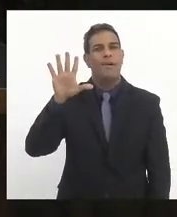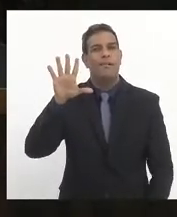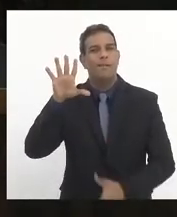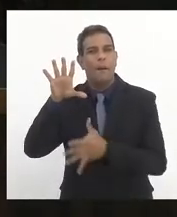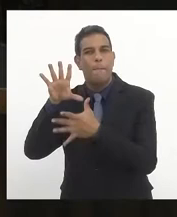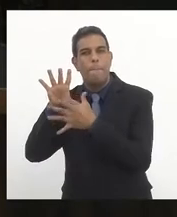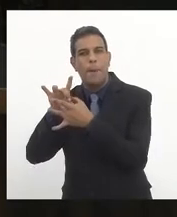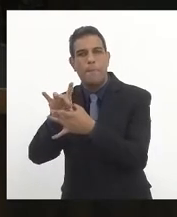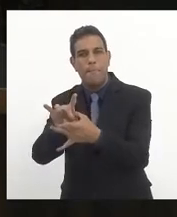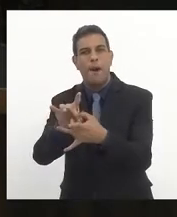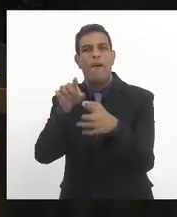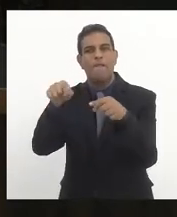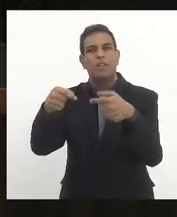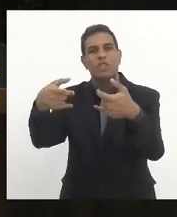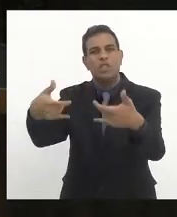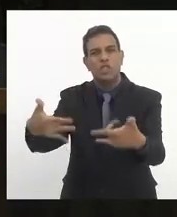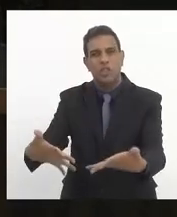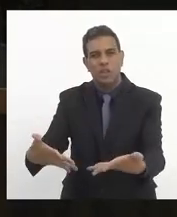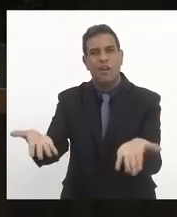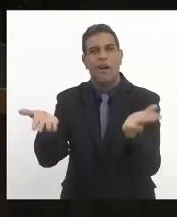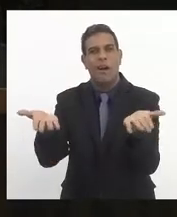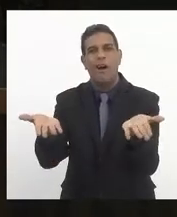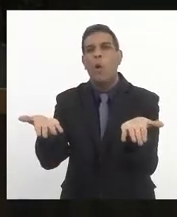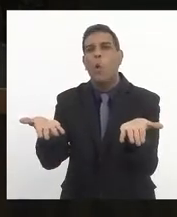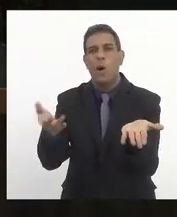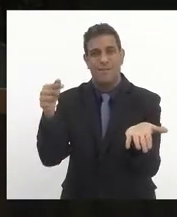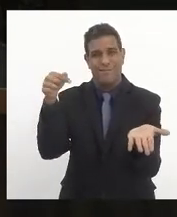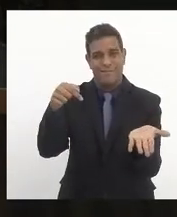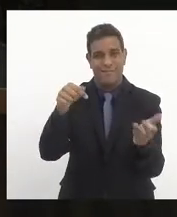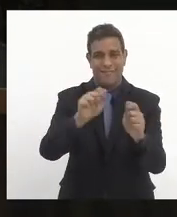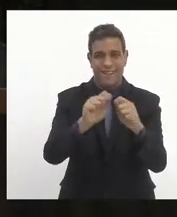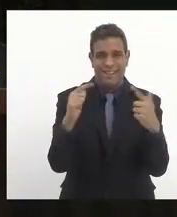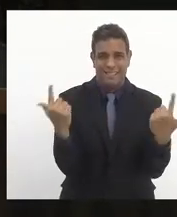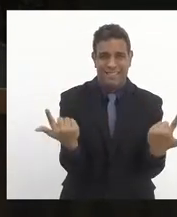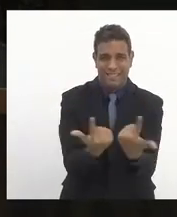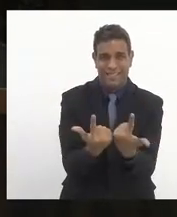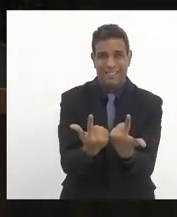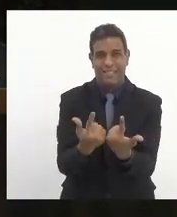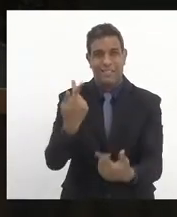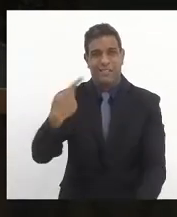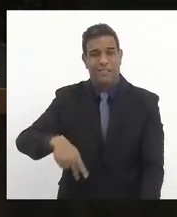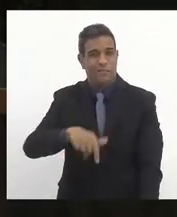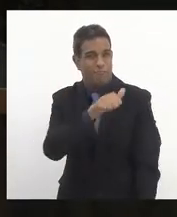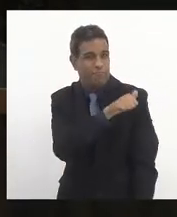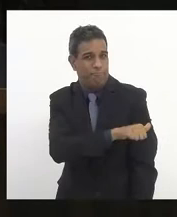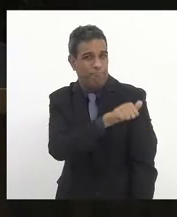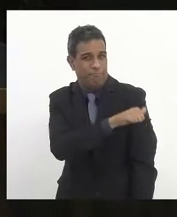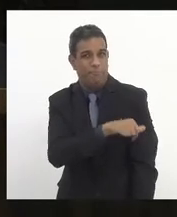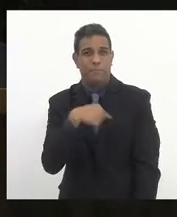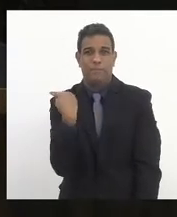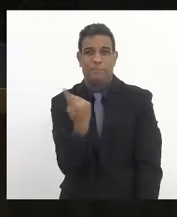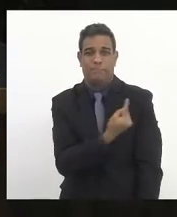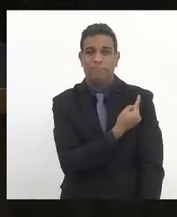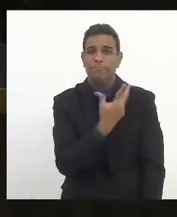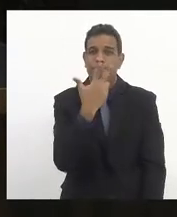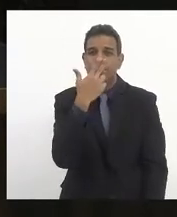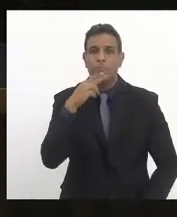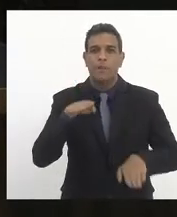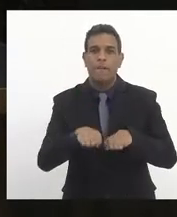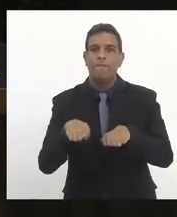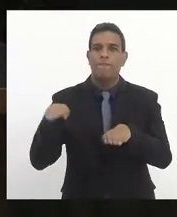por tudo quanto Vossa Excelência aqui expôs, esta casa e o Estado do Rio de Janeiro está dando um passo